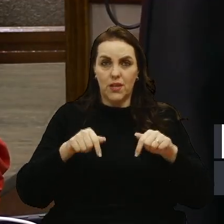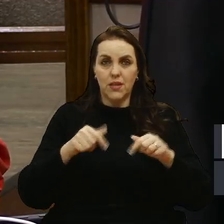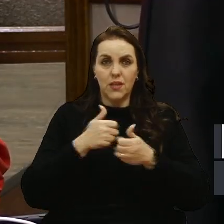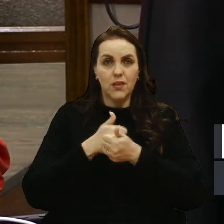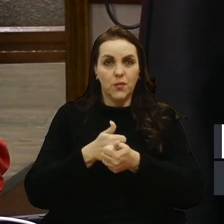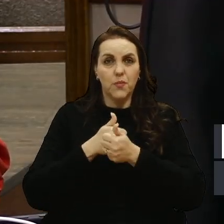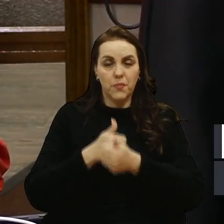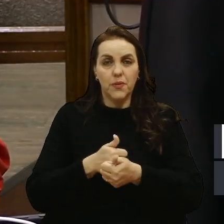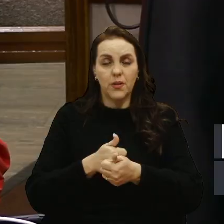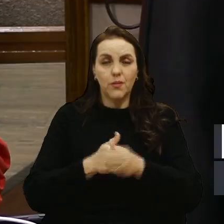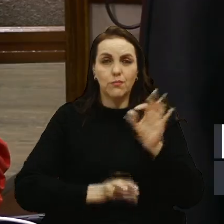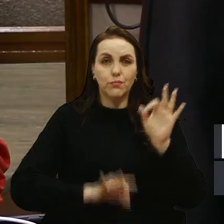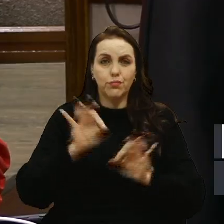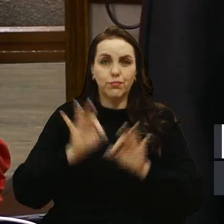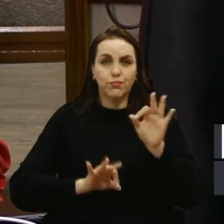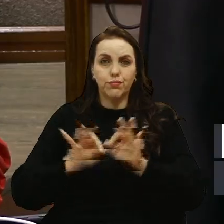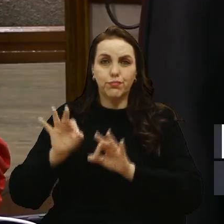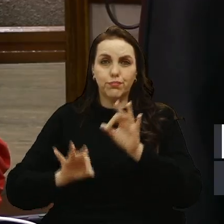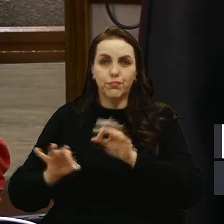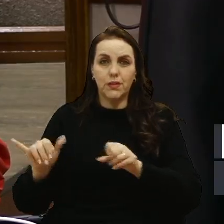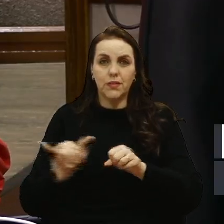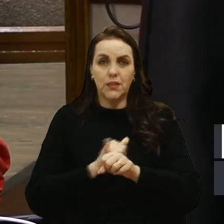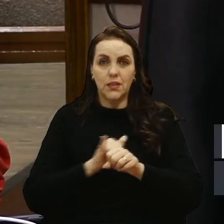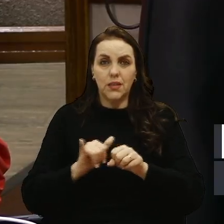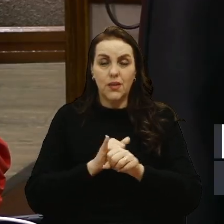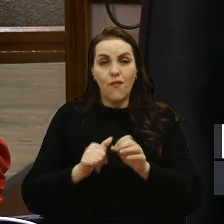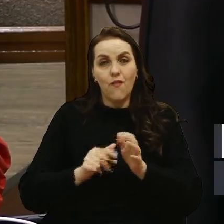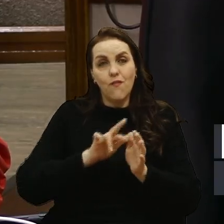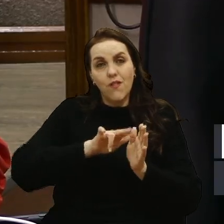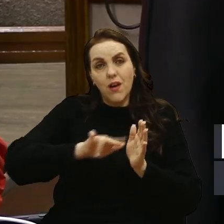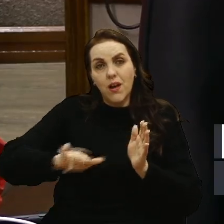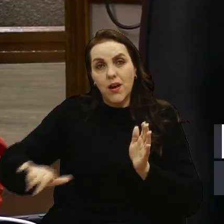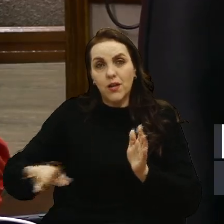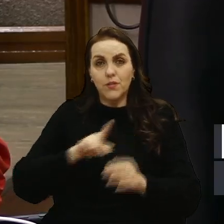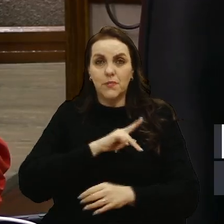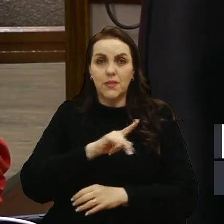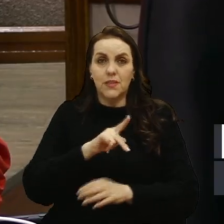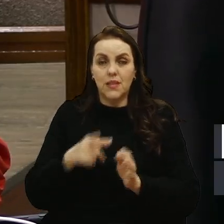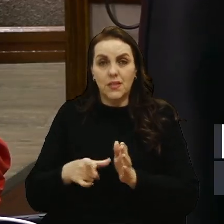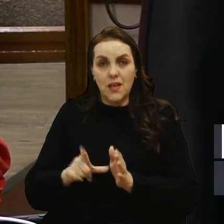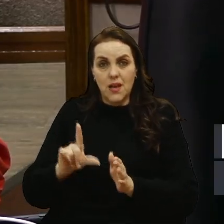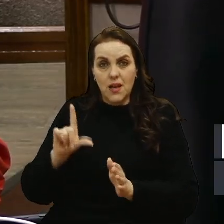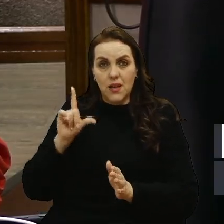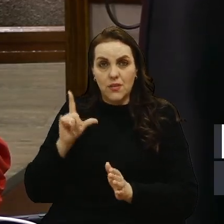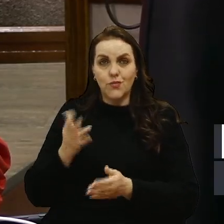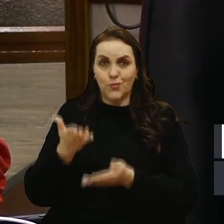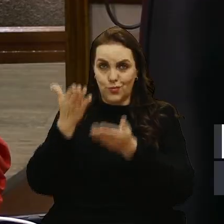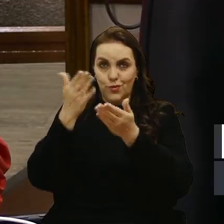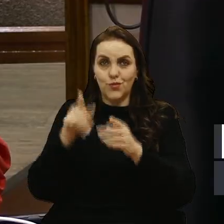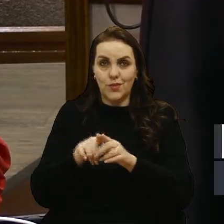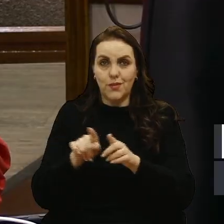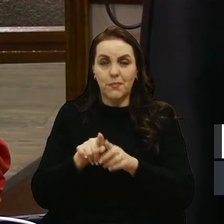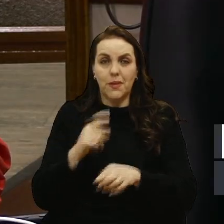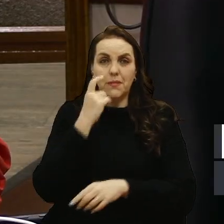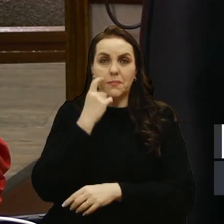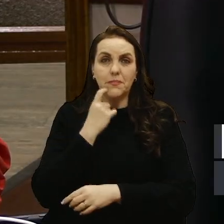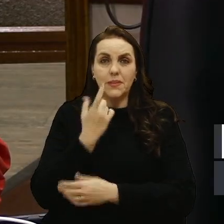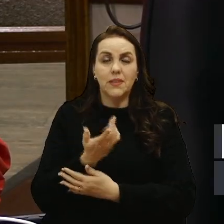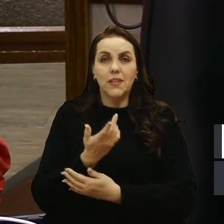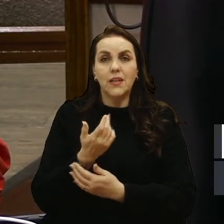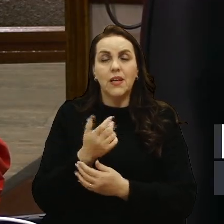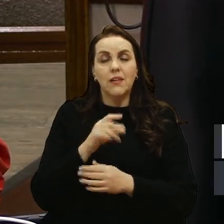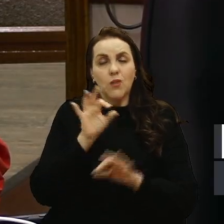de vários presidentes que nos antecederam, que antecedeu a Vossa Senhoria, e construíram um